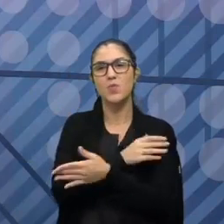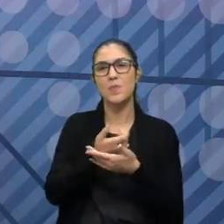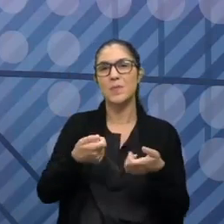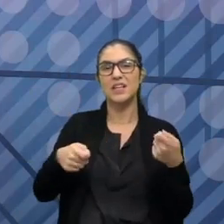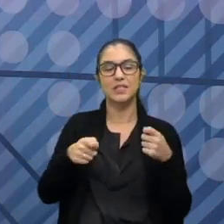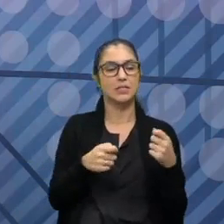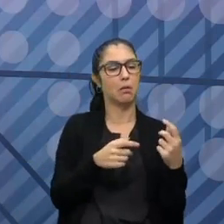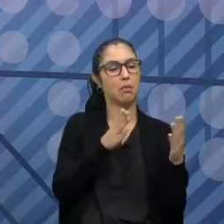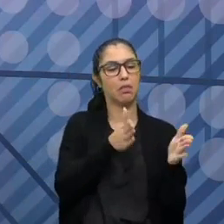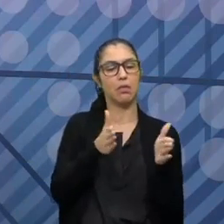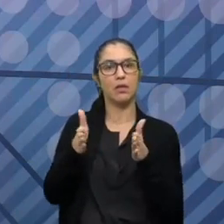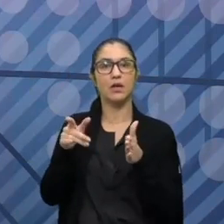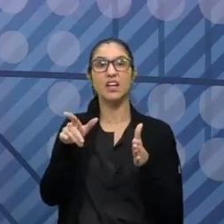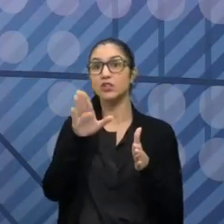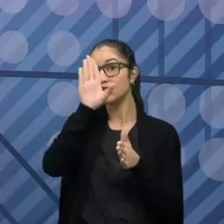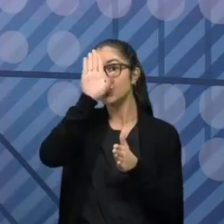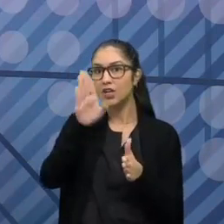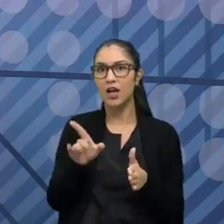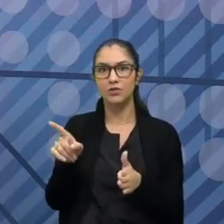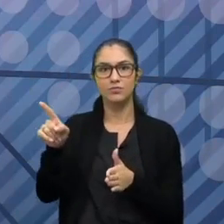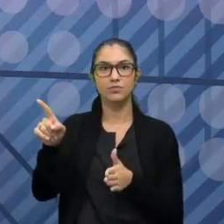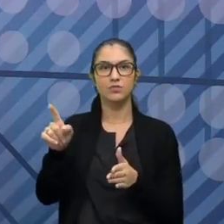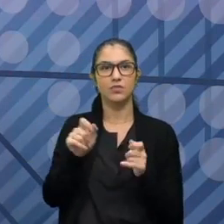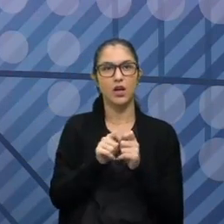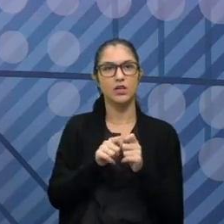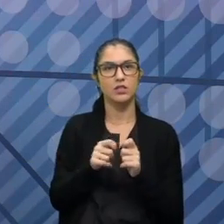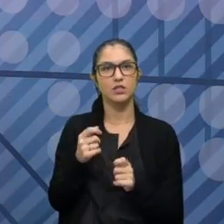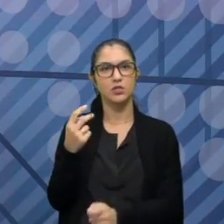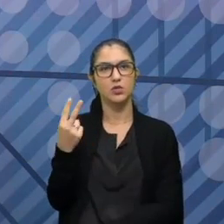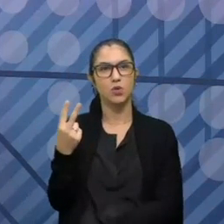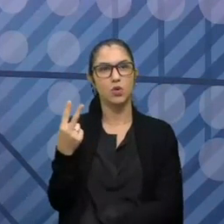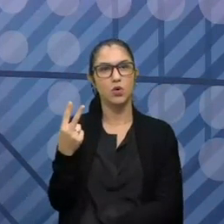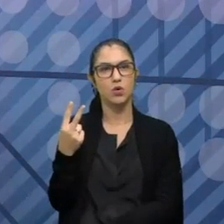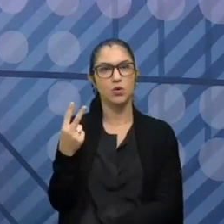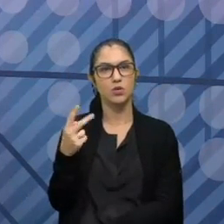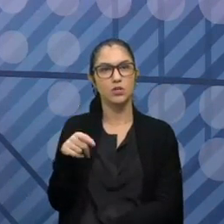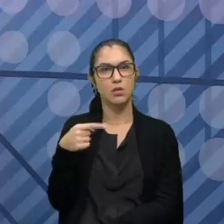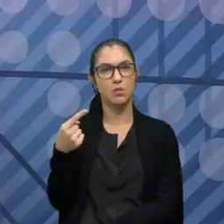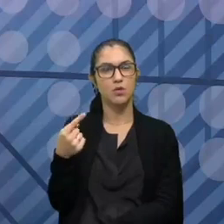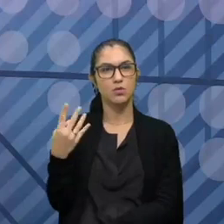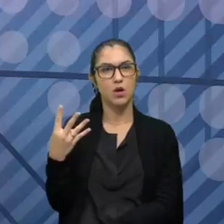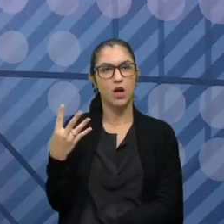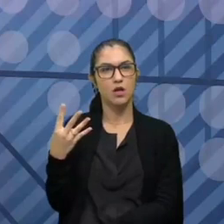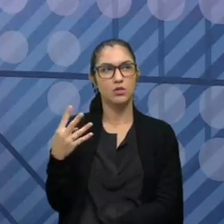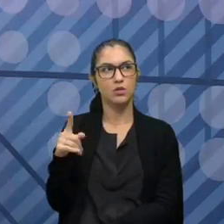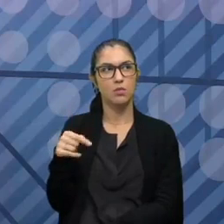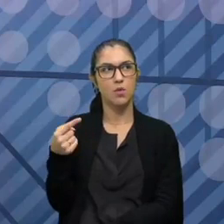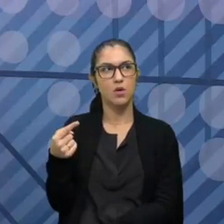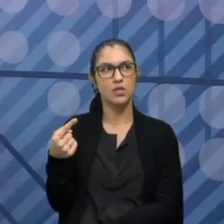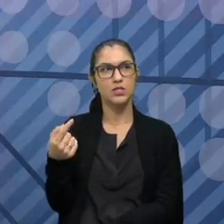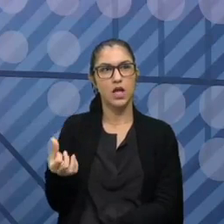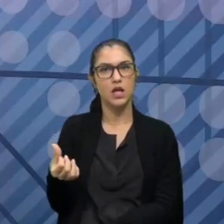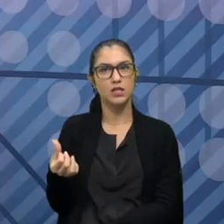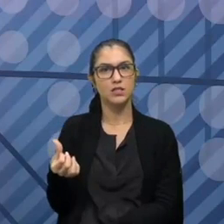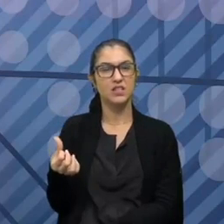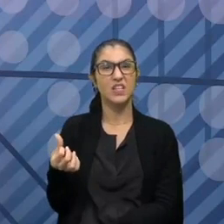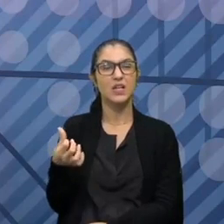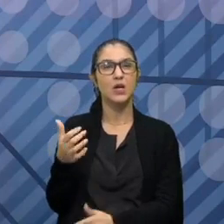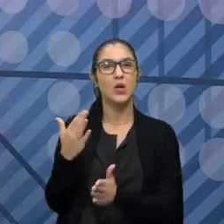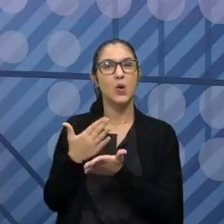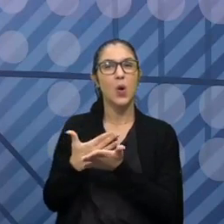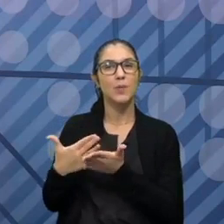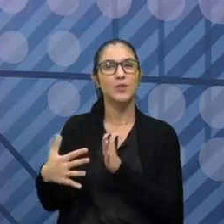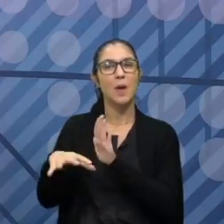2 vezes 2. Eles vão direto para lá. Eles fazem assim, ó, 2, depois 4, depois 6. Ele